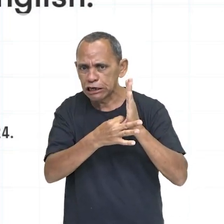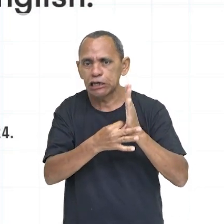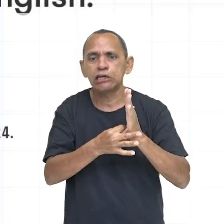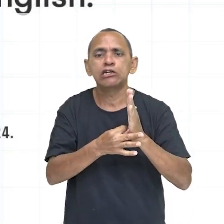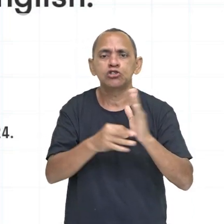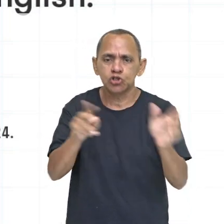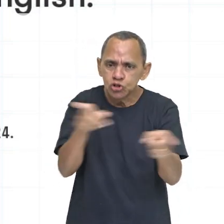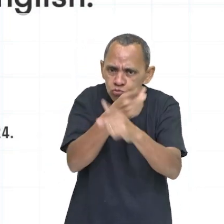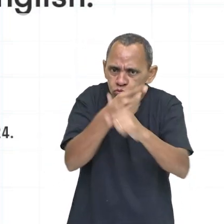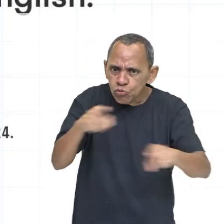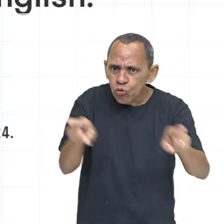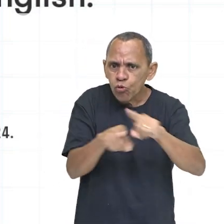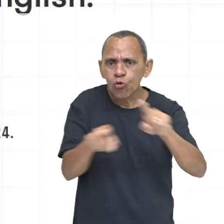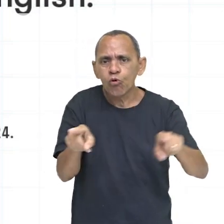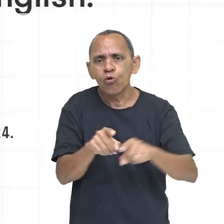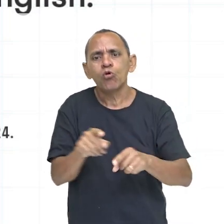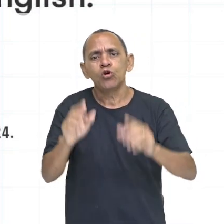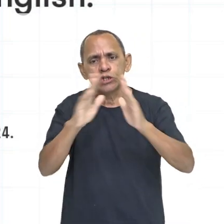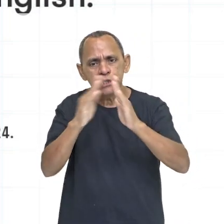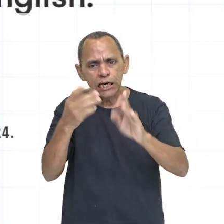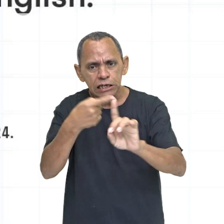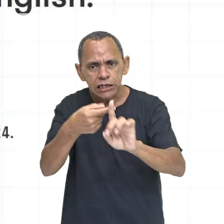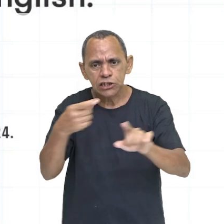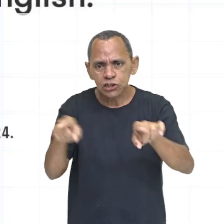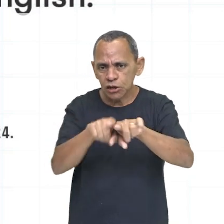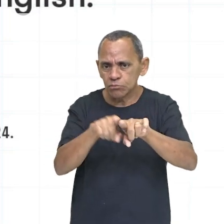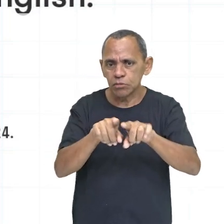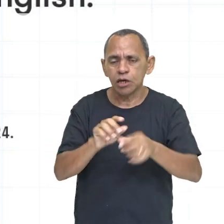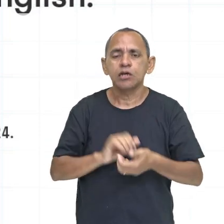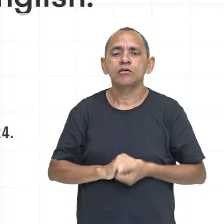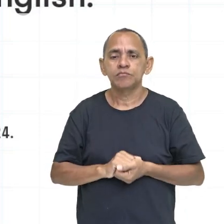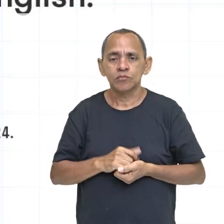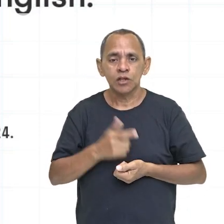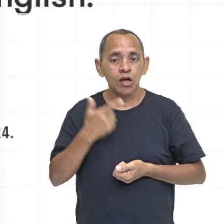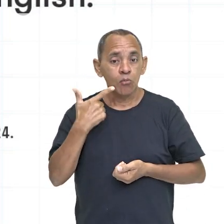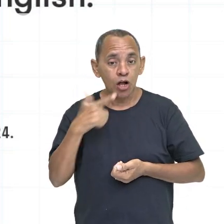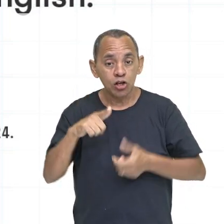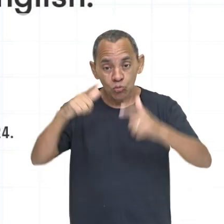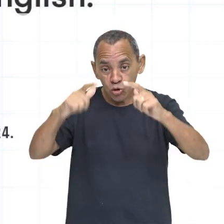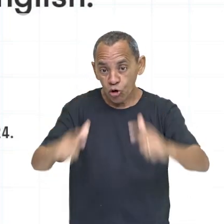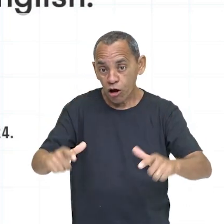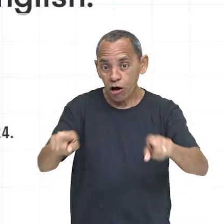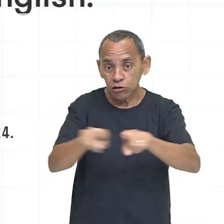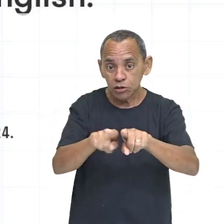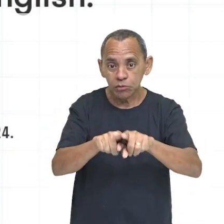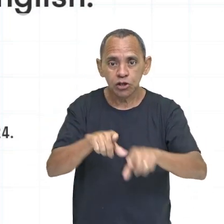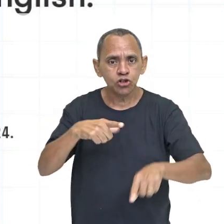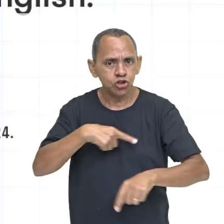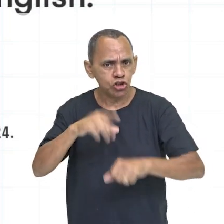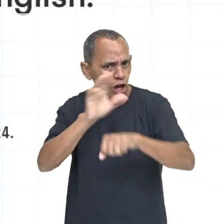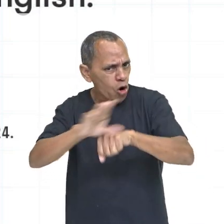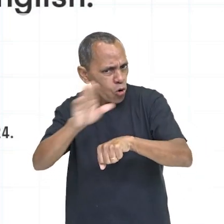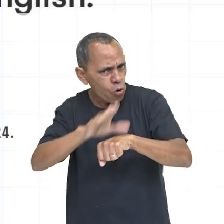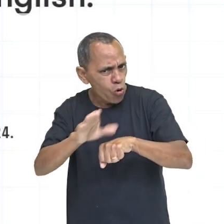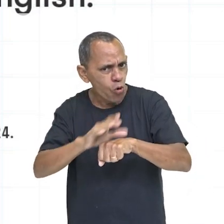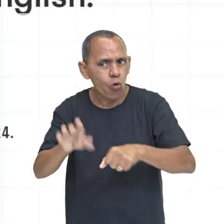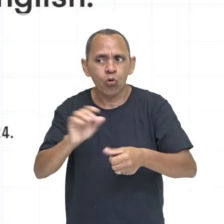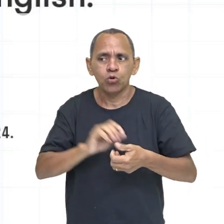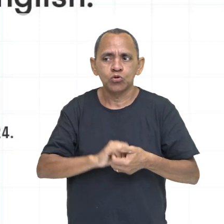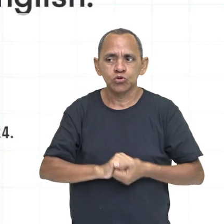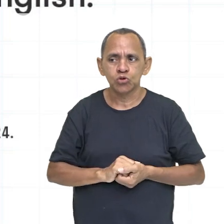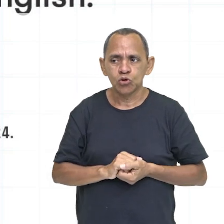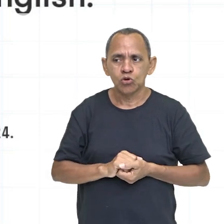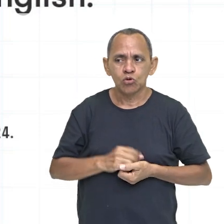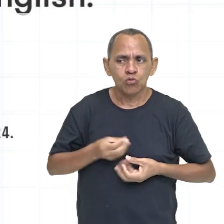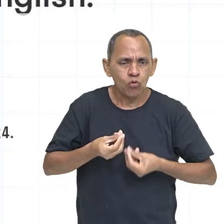local. Offering trade and business courses in English. Eles ofereciam cursos sobre business, que são